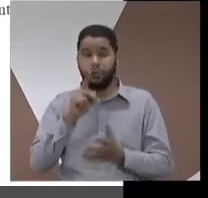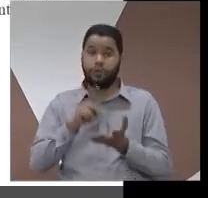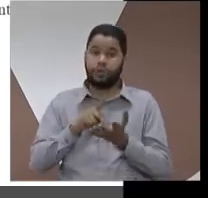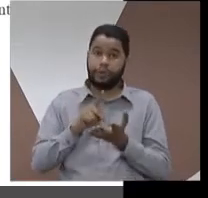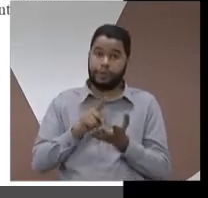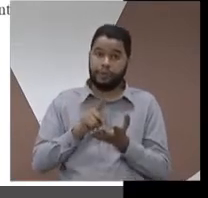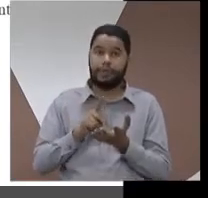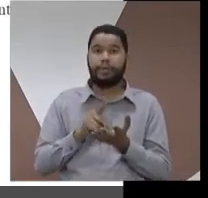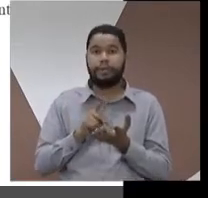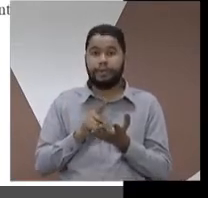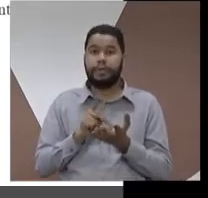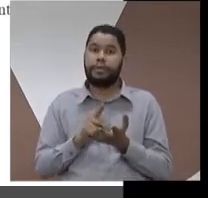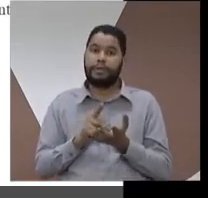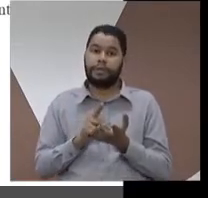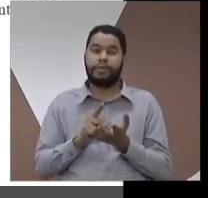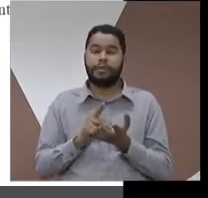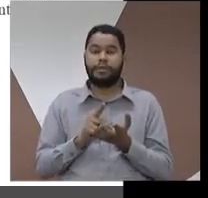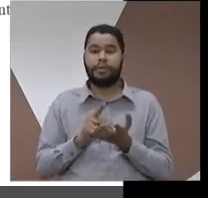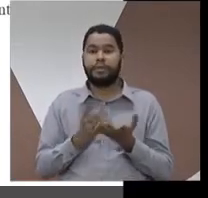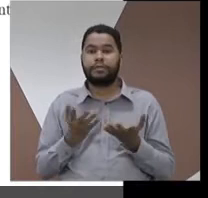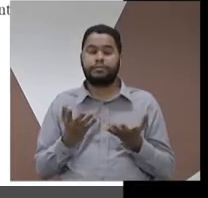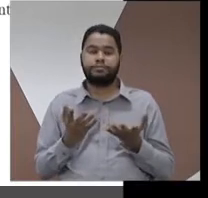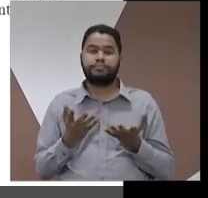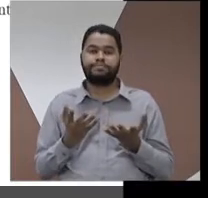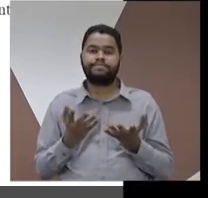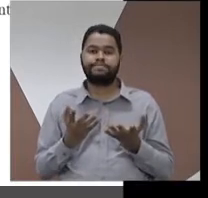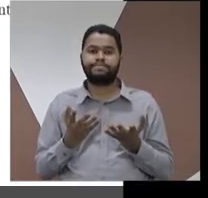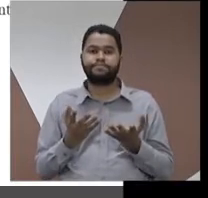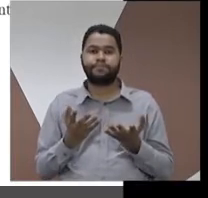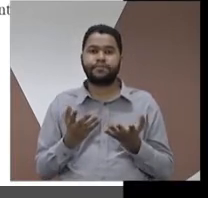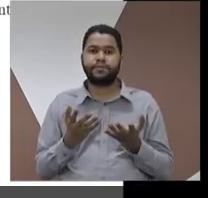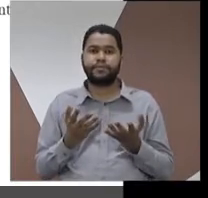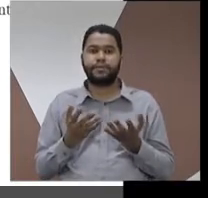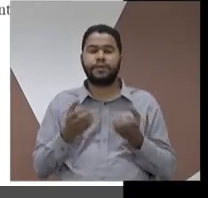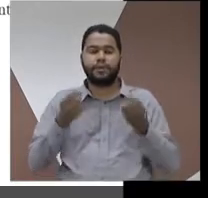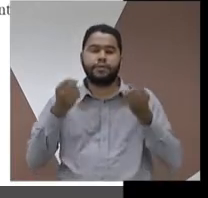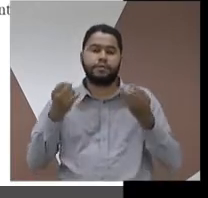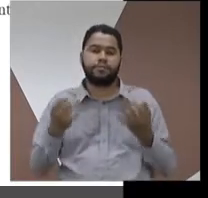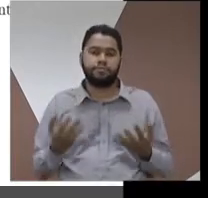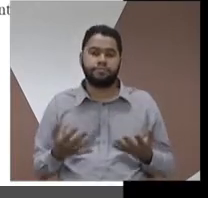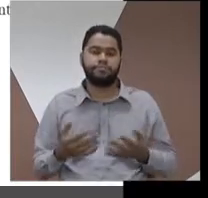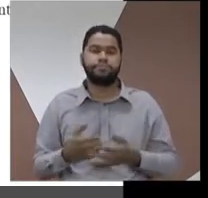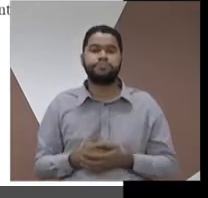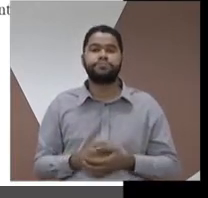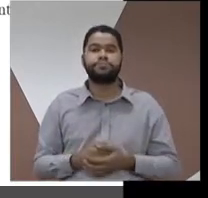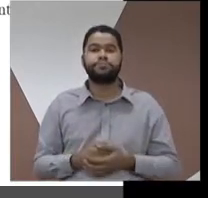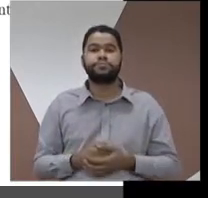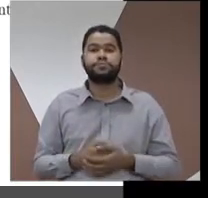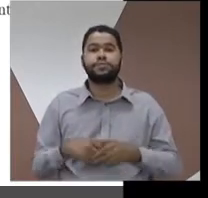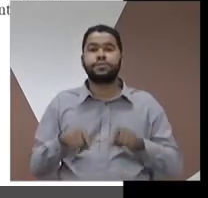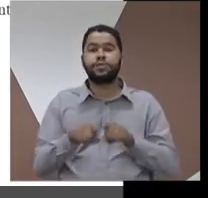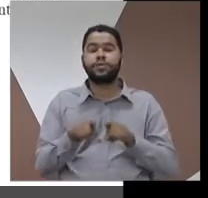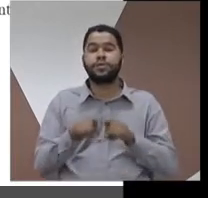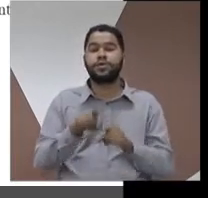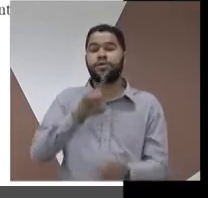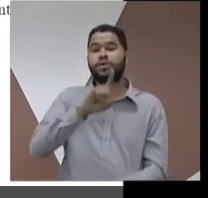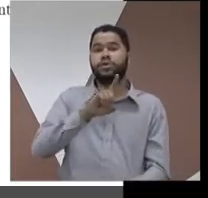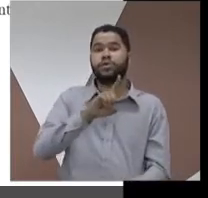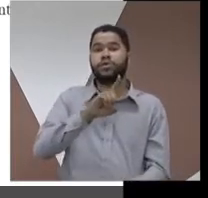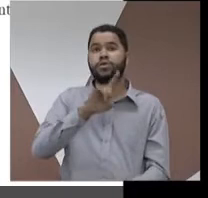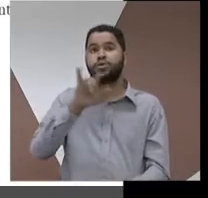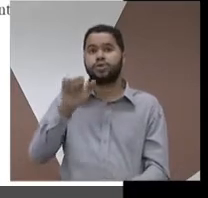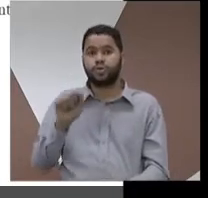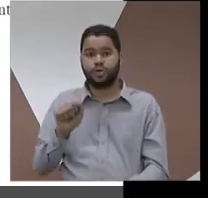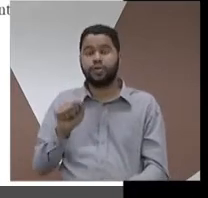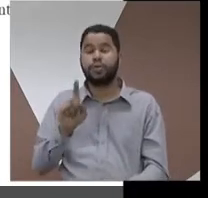risco da travessia, um artigo inclusive muito bem escrito, né? E no dia 15,